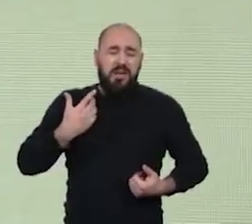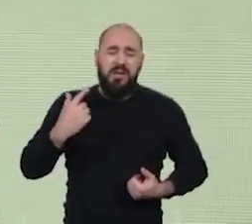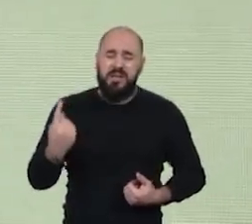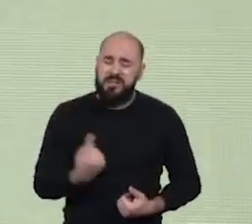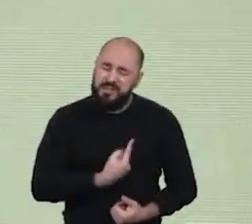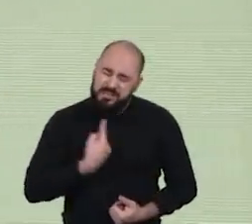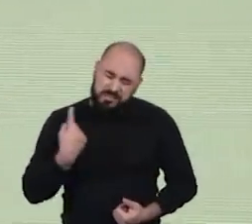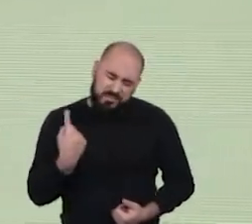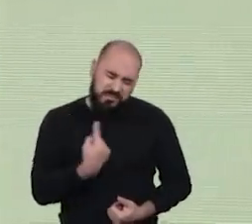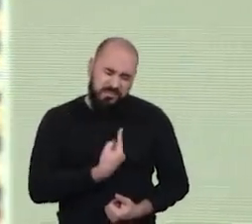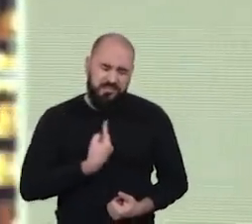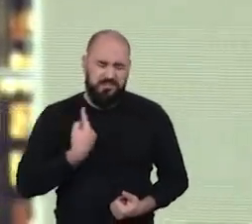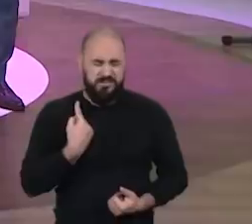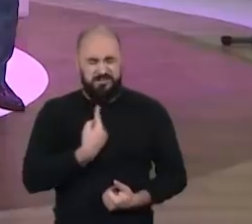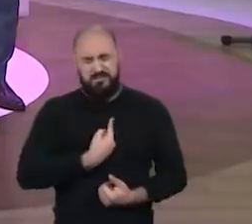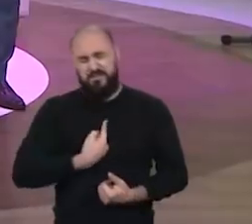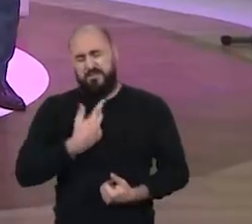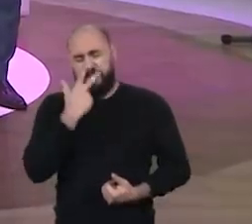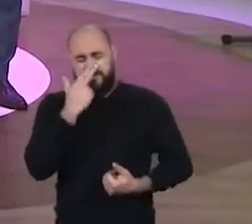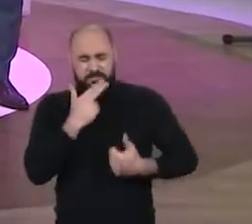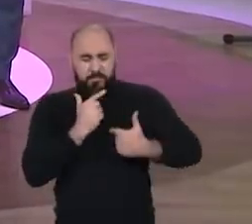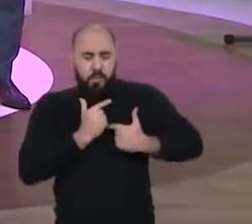sozinho, vazio,